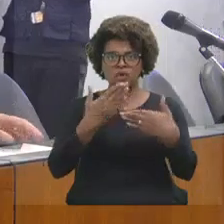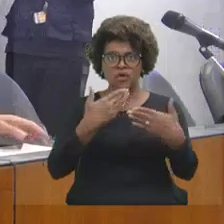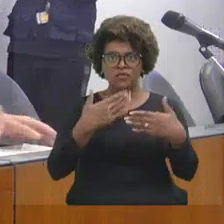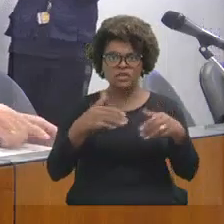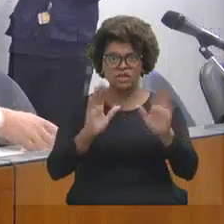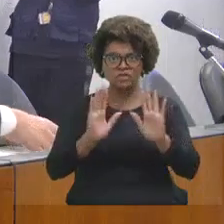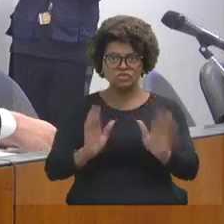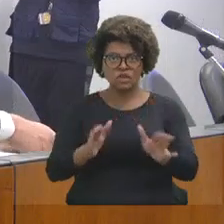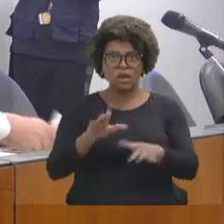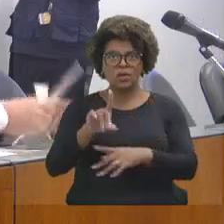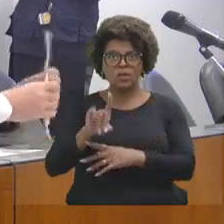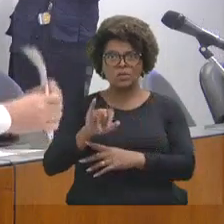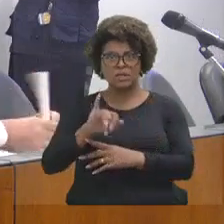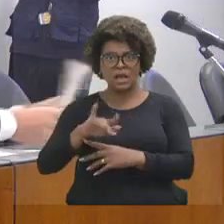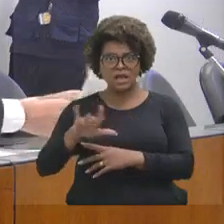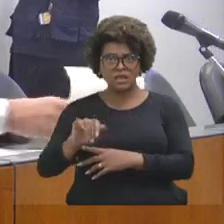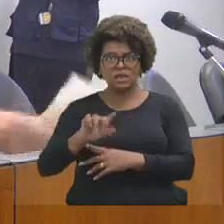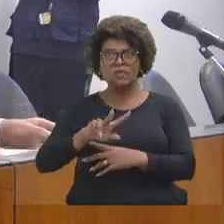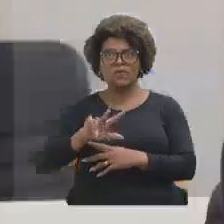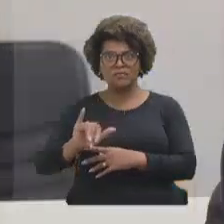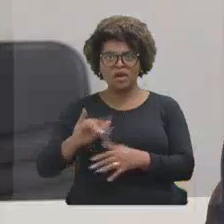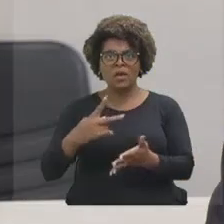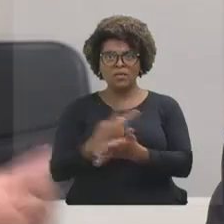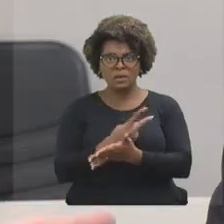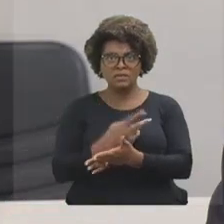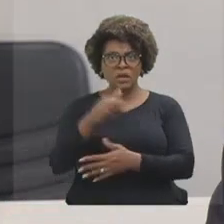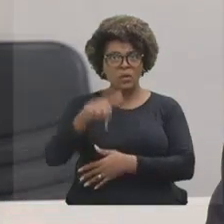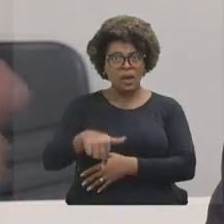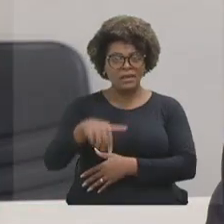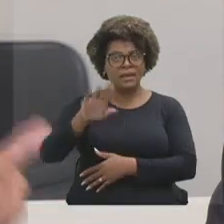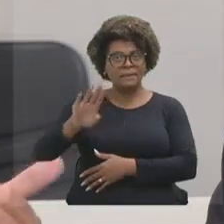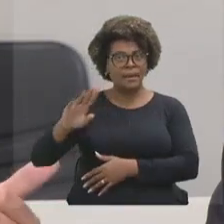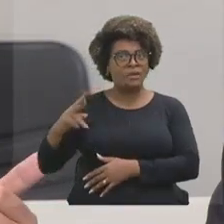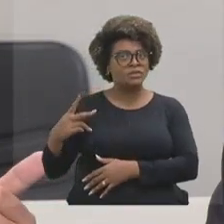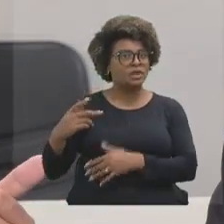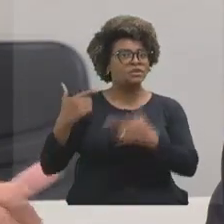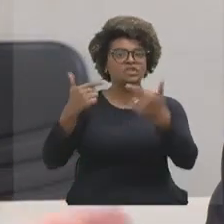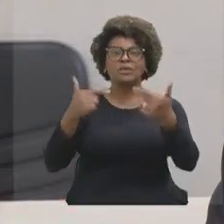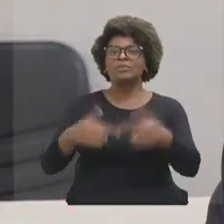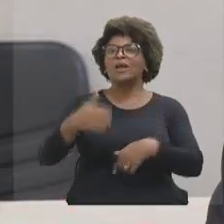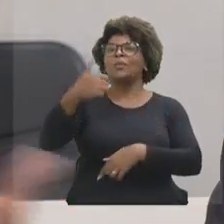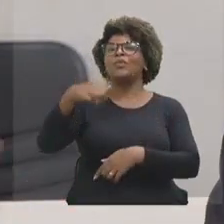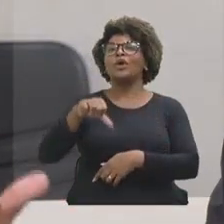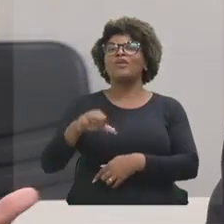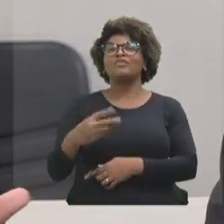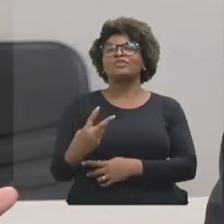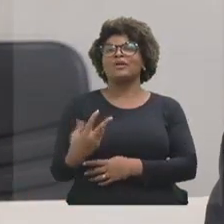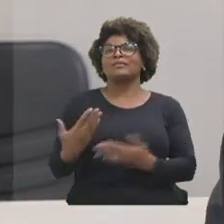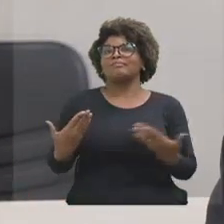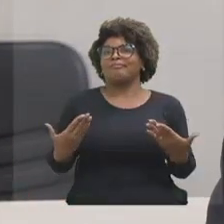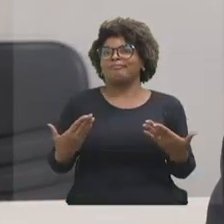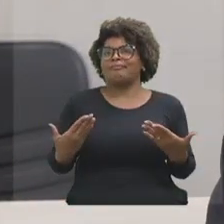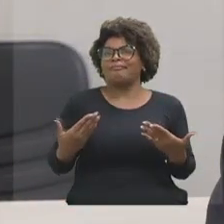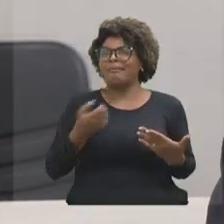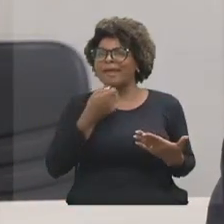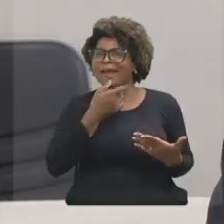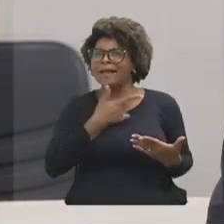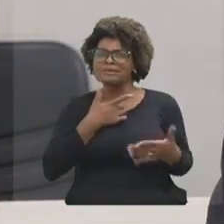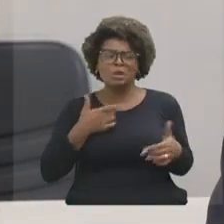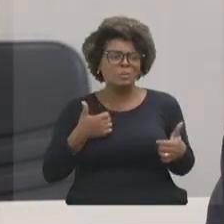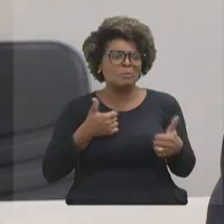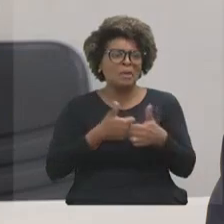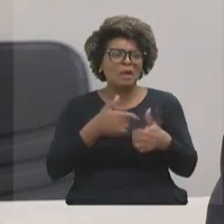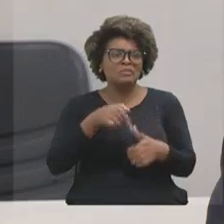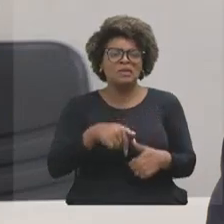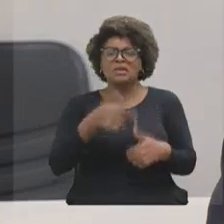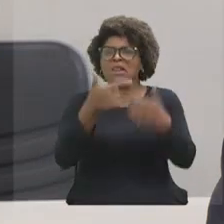teremos é engraçado a gente pensar né mas aqui na grande BH você não tem Samu Você não tem o 92 engraçado tão perto da gente então a gente